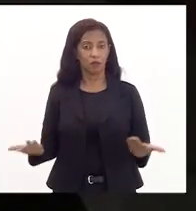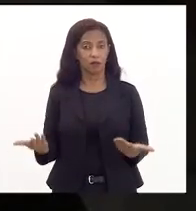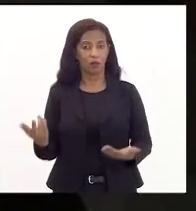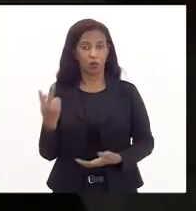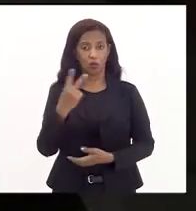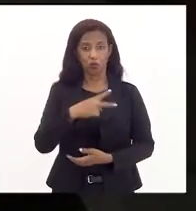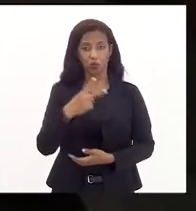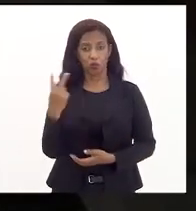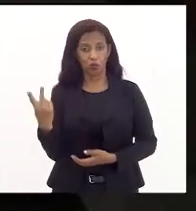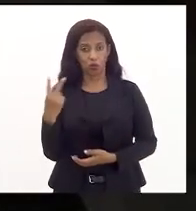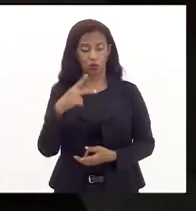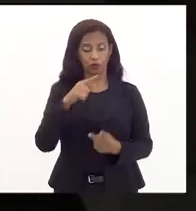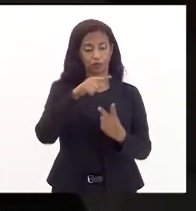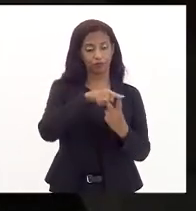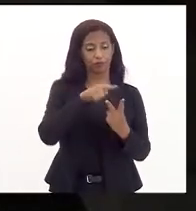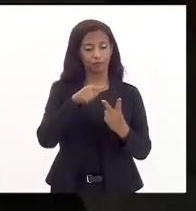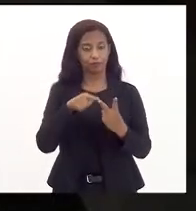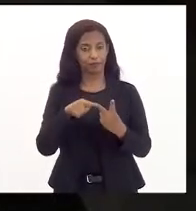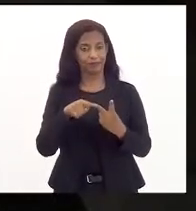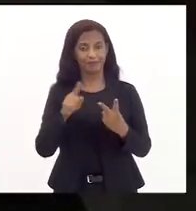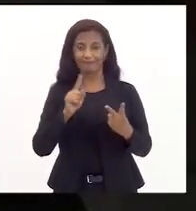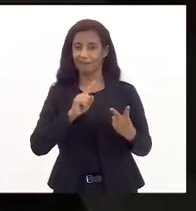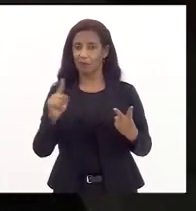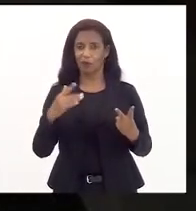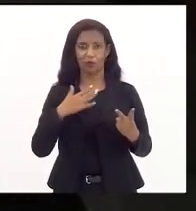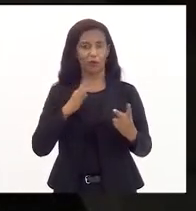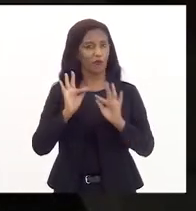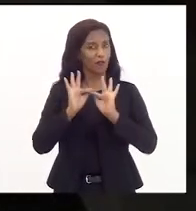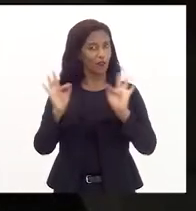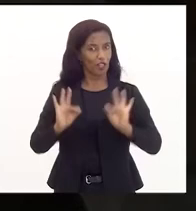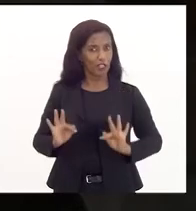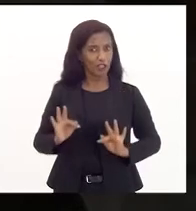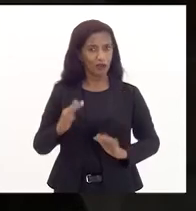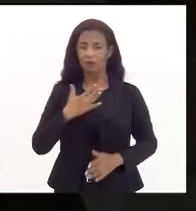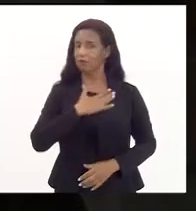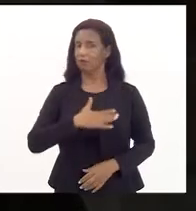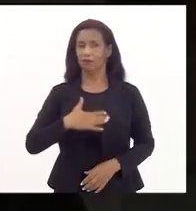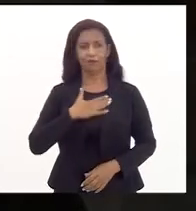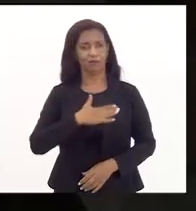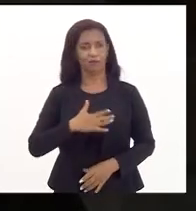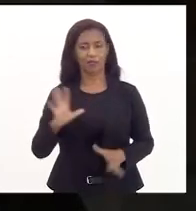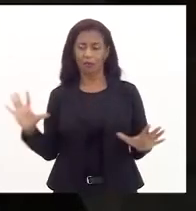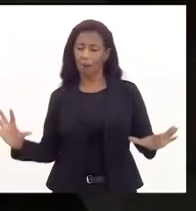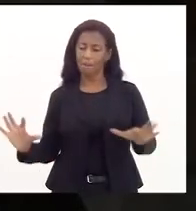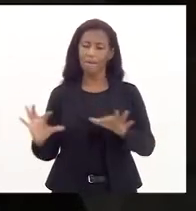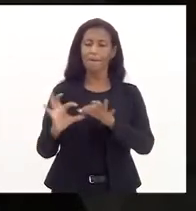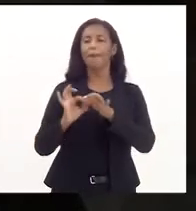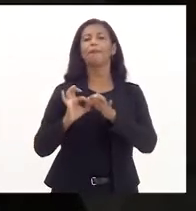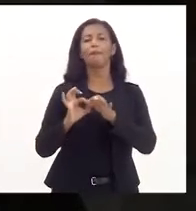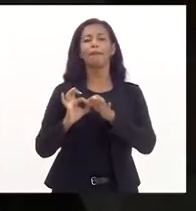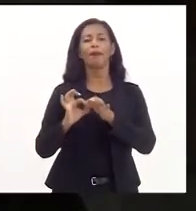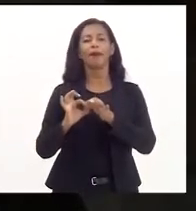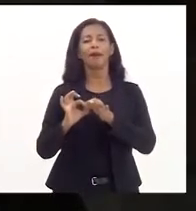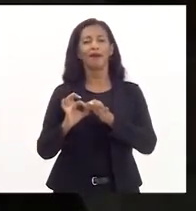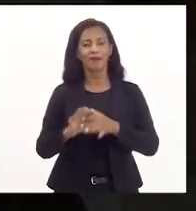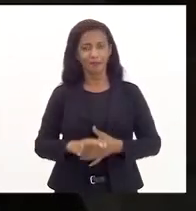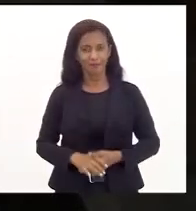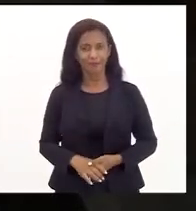dois extremos não estão felizes, porque eles se completam por serem